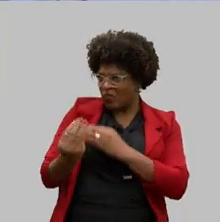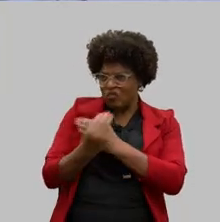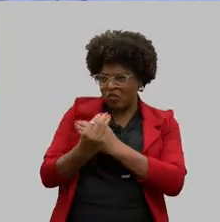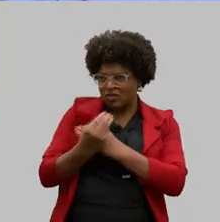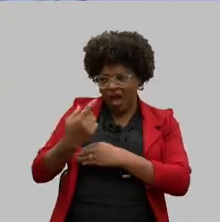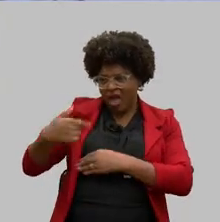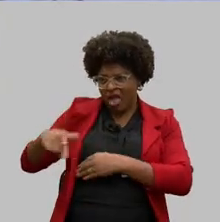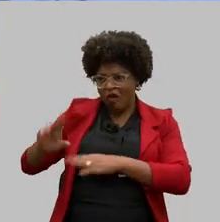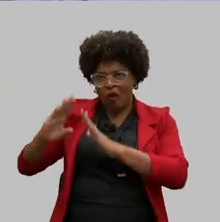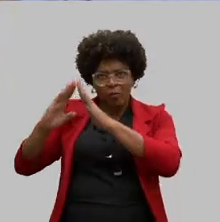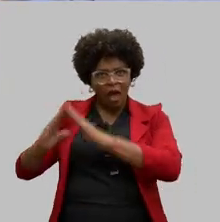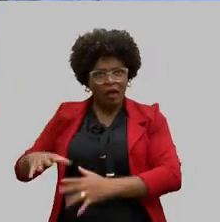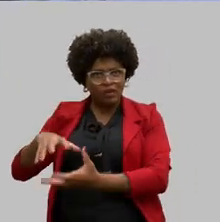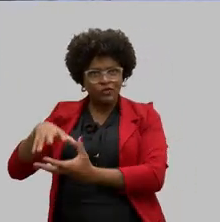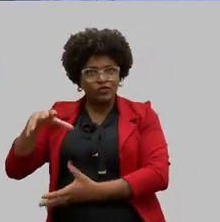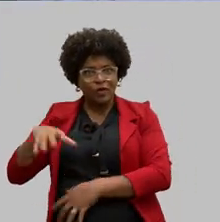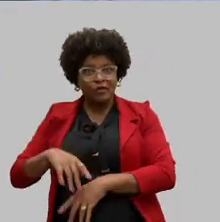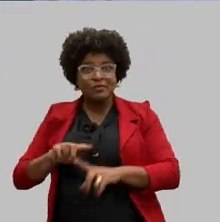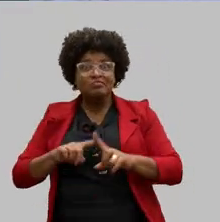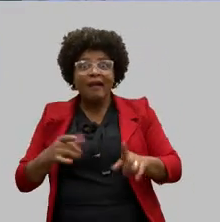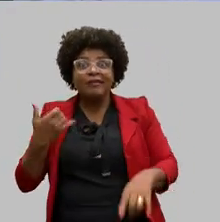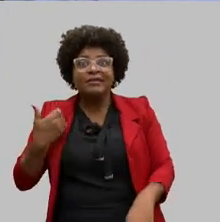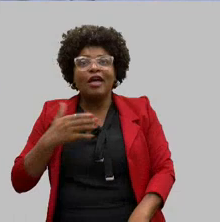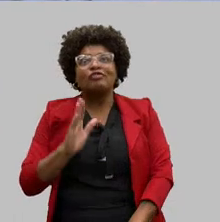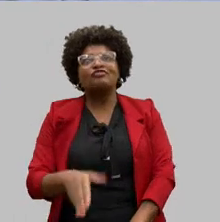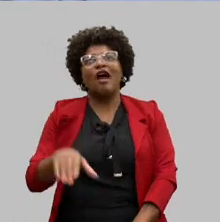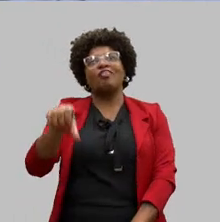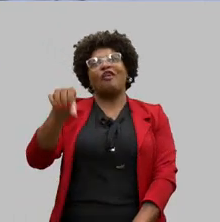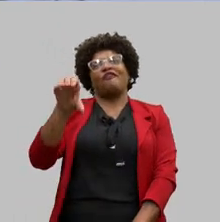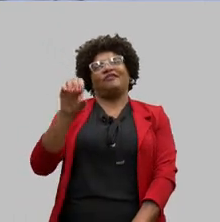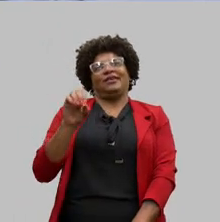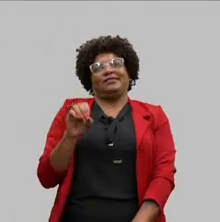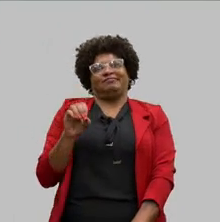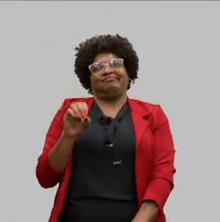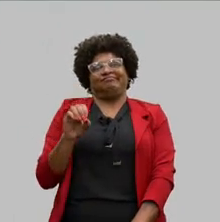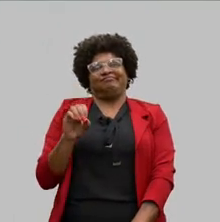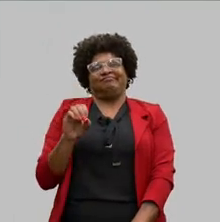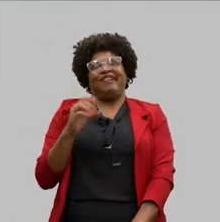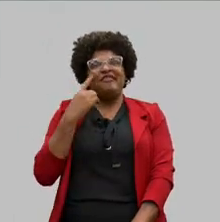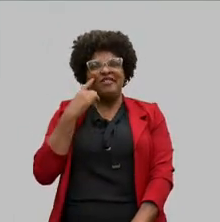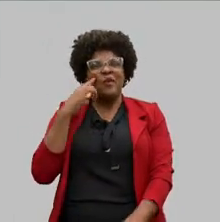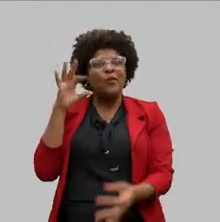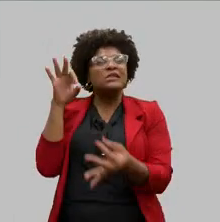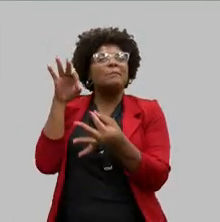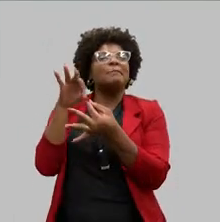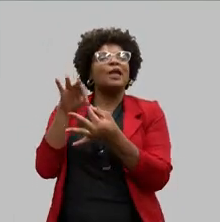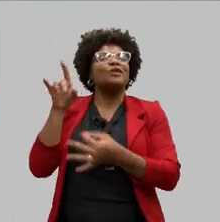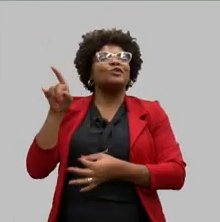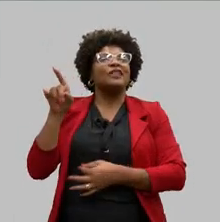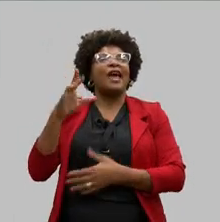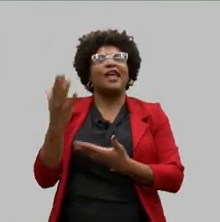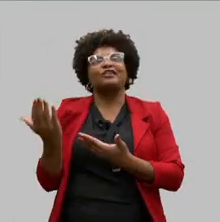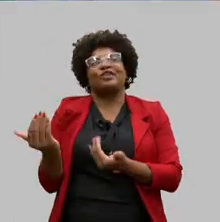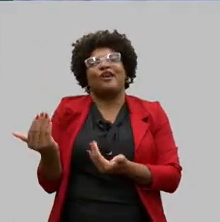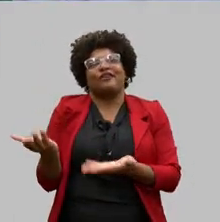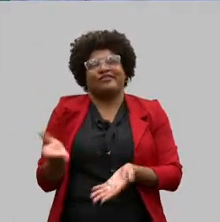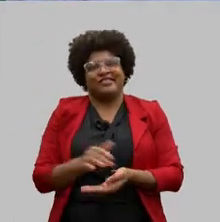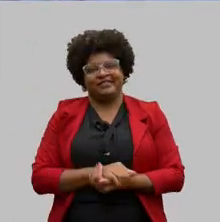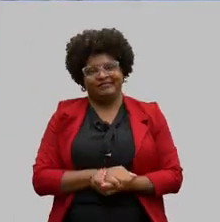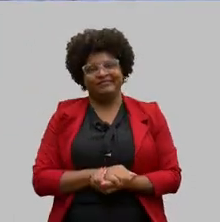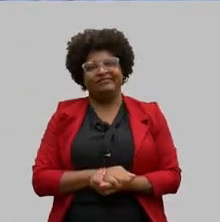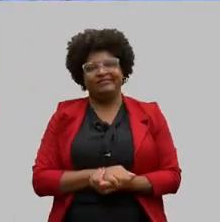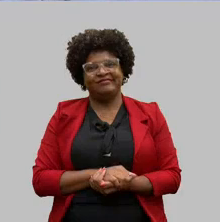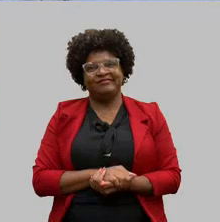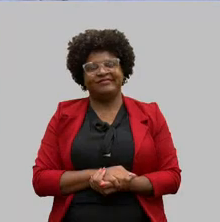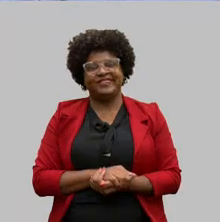90 então o espírito também precisa permanecer jovem né e e dentro dessa desse altruísmo